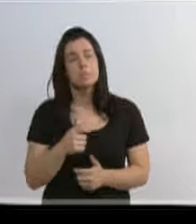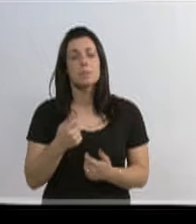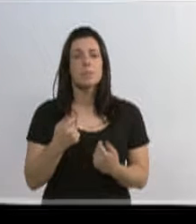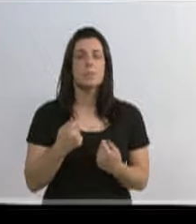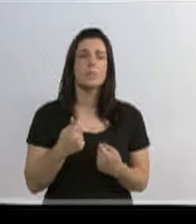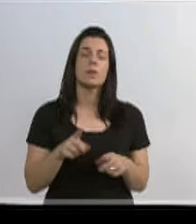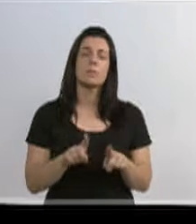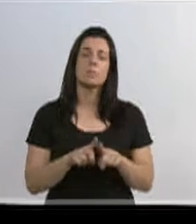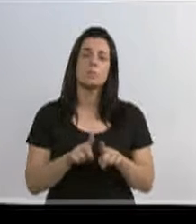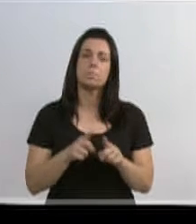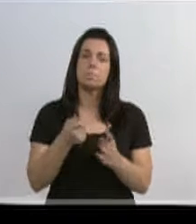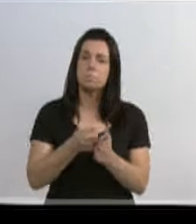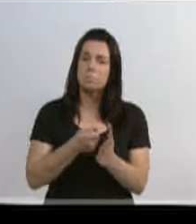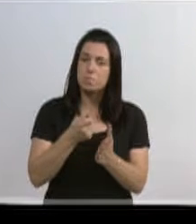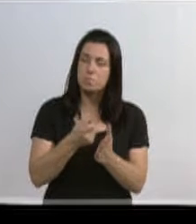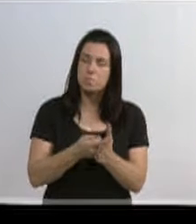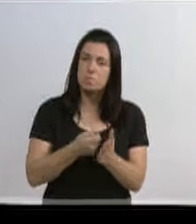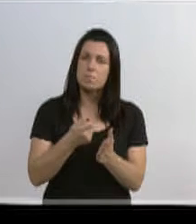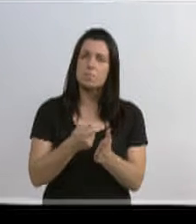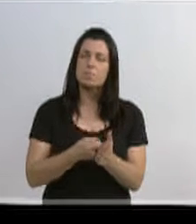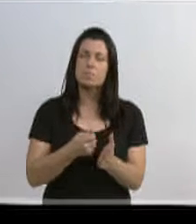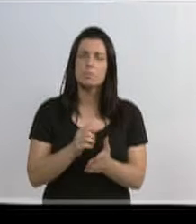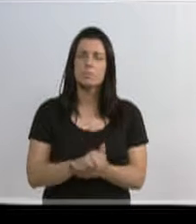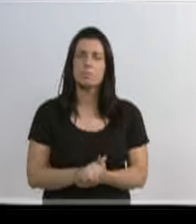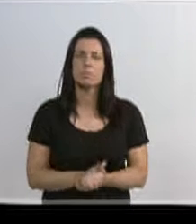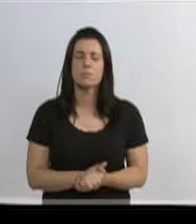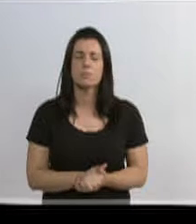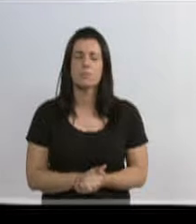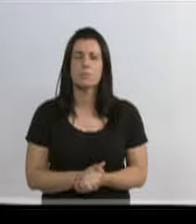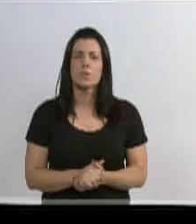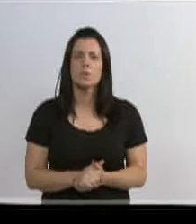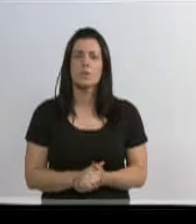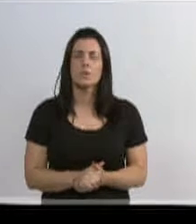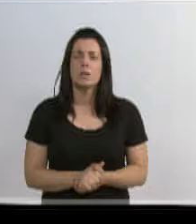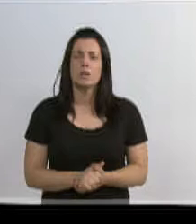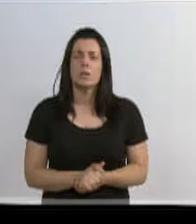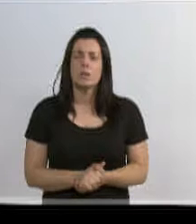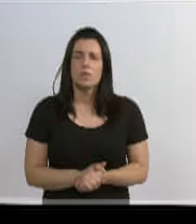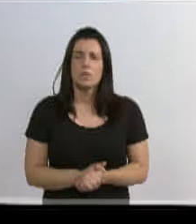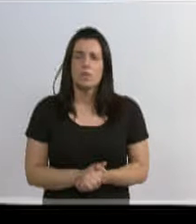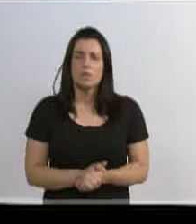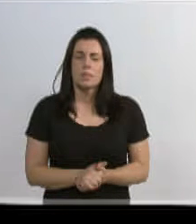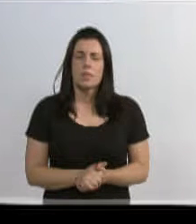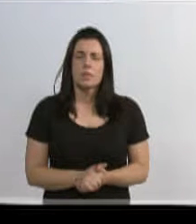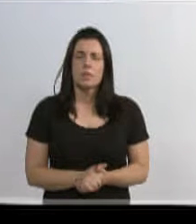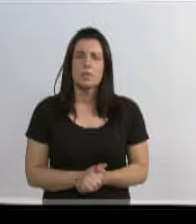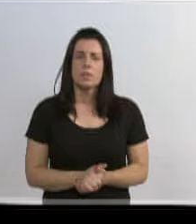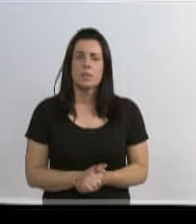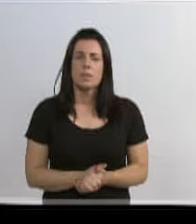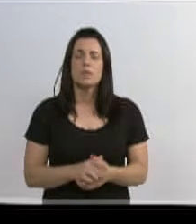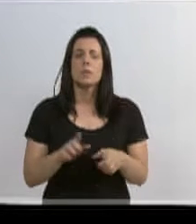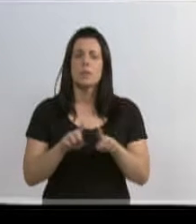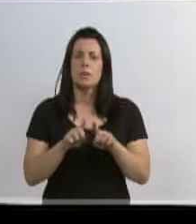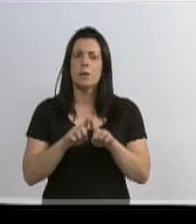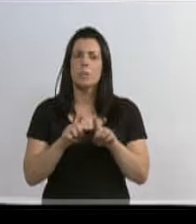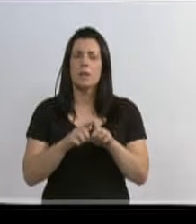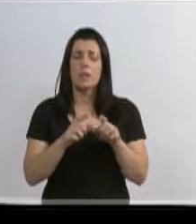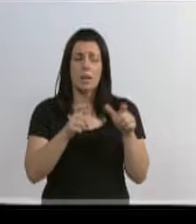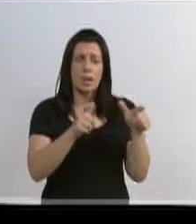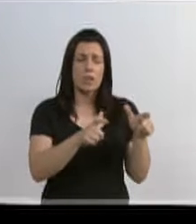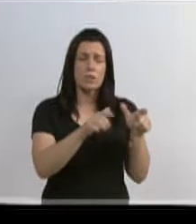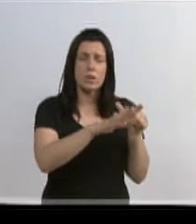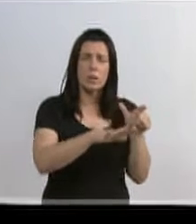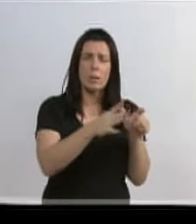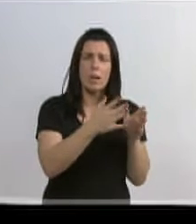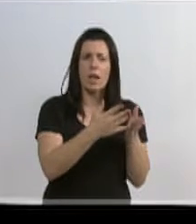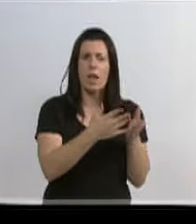cobranças também. Tá? Eu cobrei, através do requerimento também da regional, sobre a vila perto daquela galinha da Kazuki lá, aquele buraco